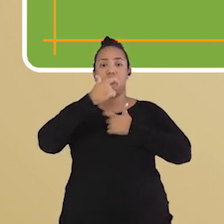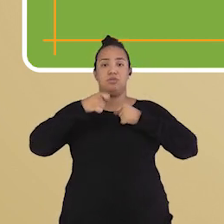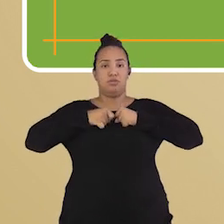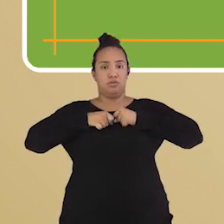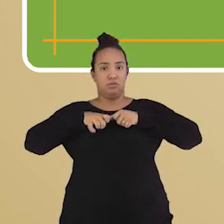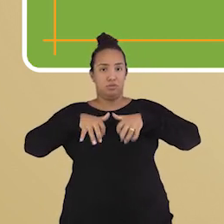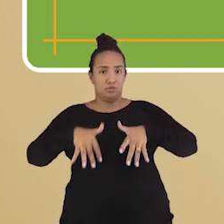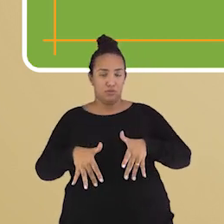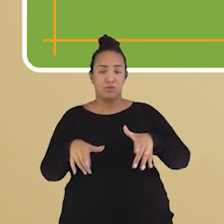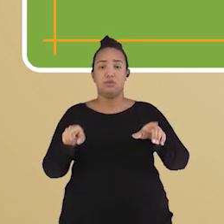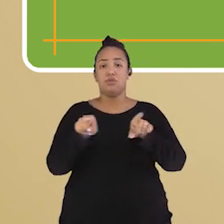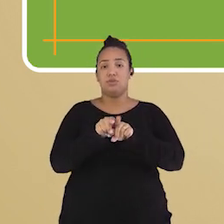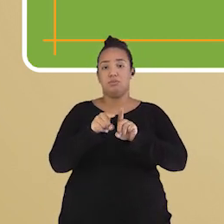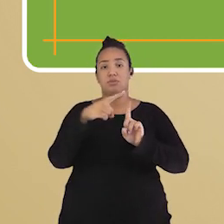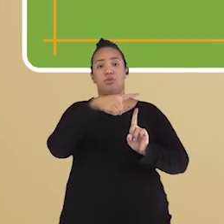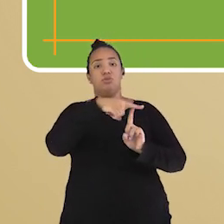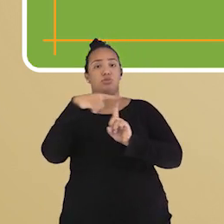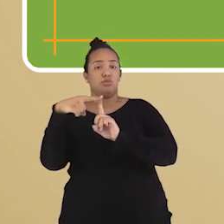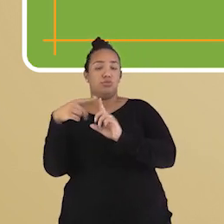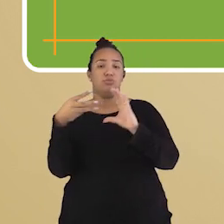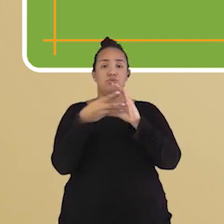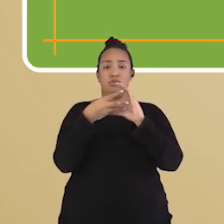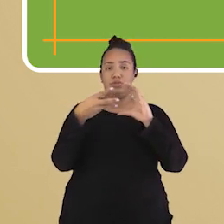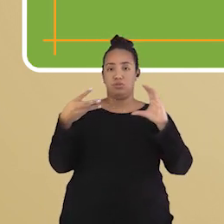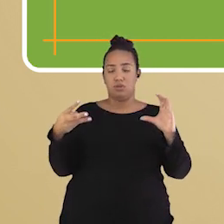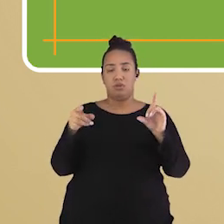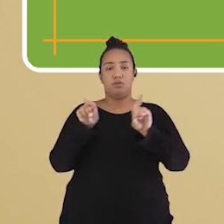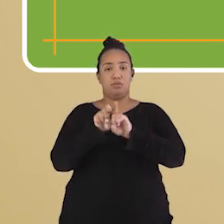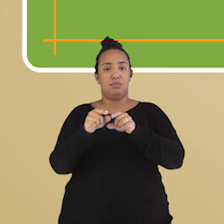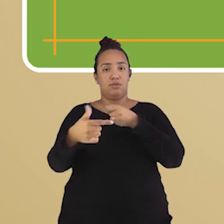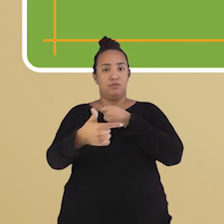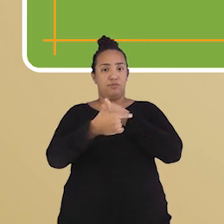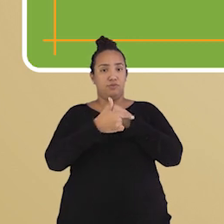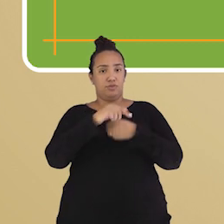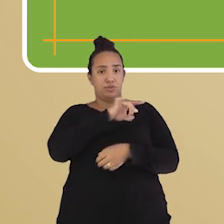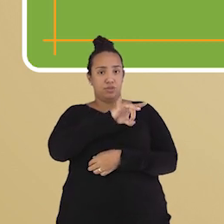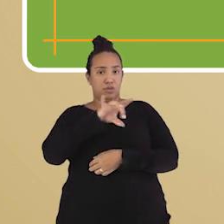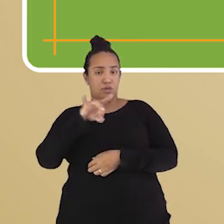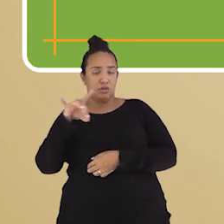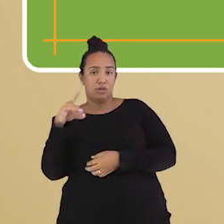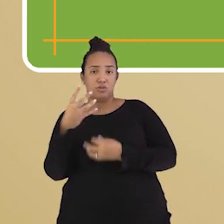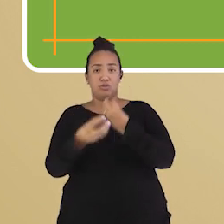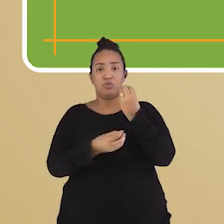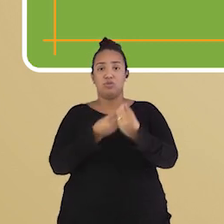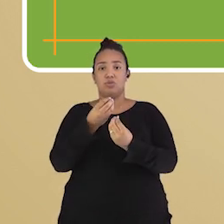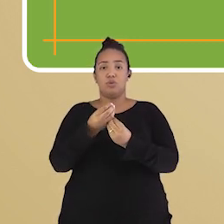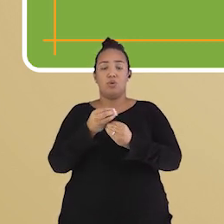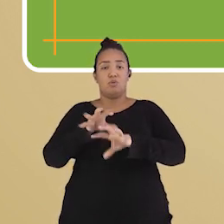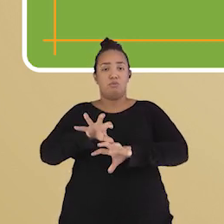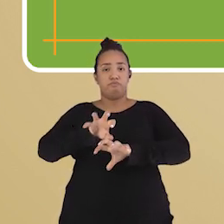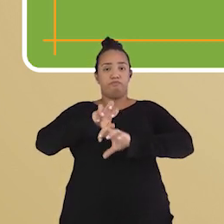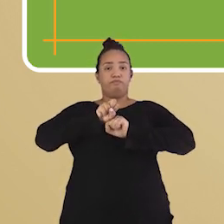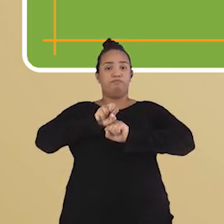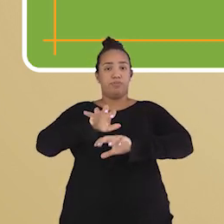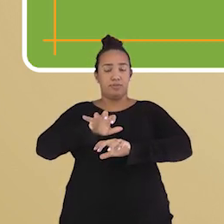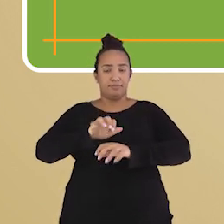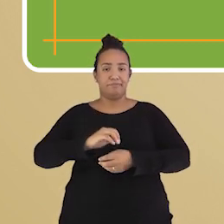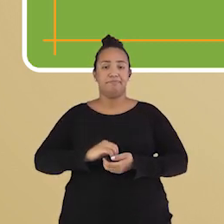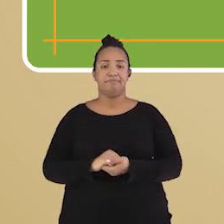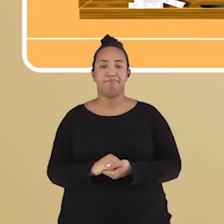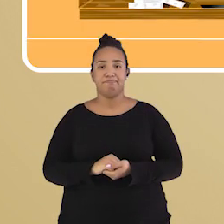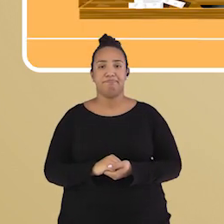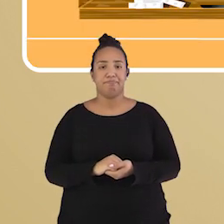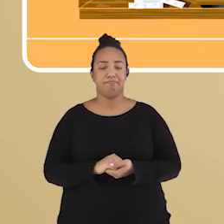como os tipos de células envolvidos e suas funções na captação e resposta a estímulos